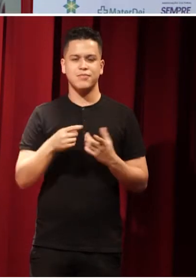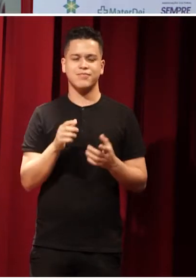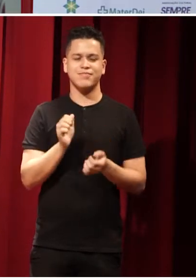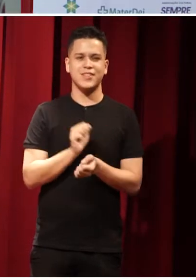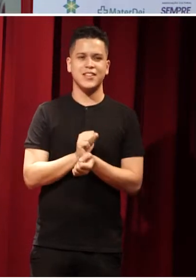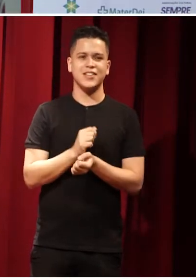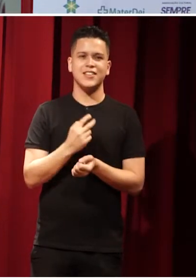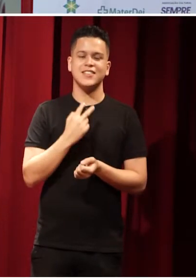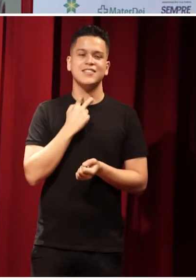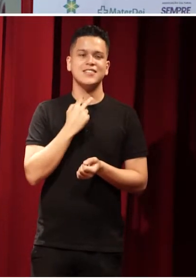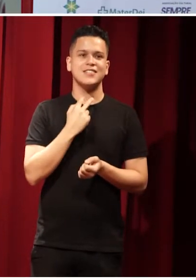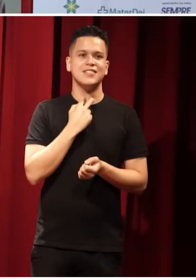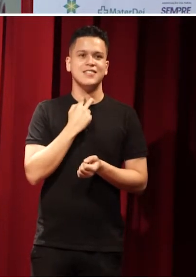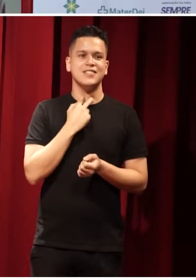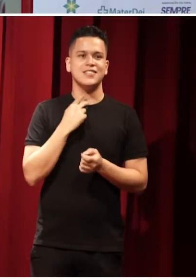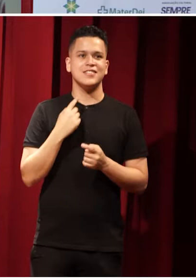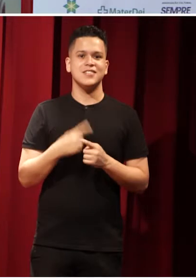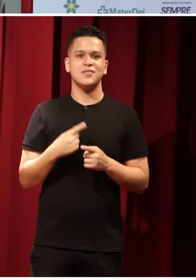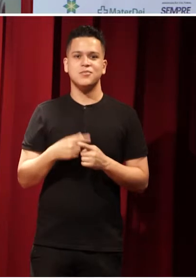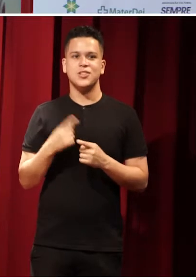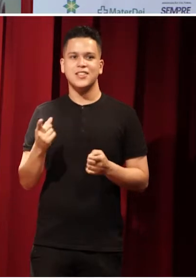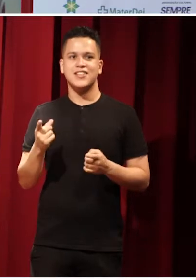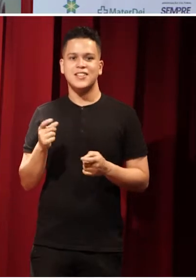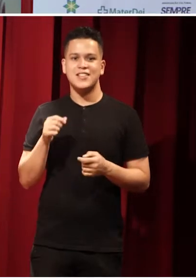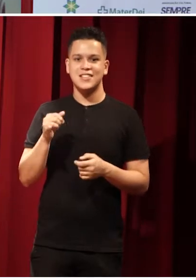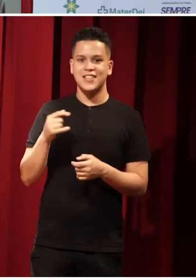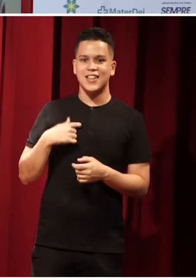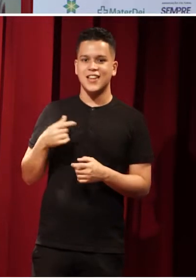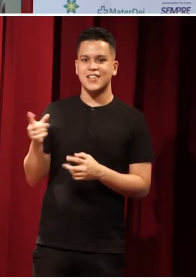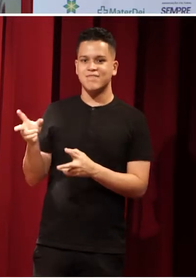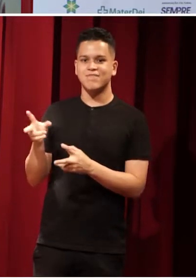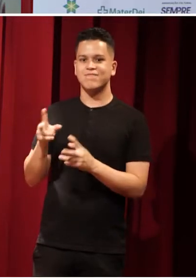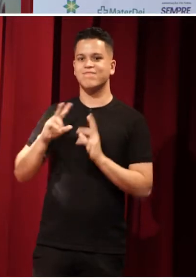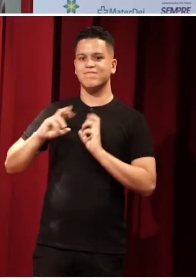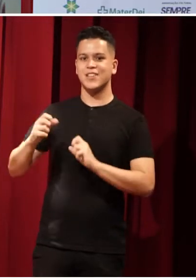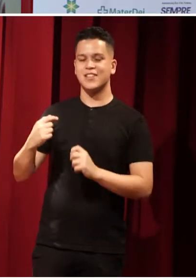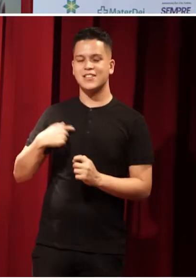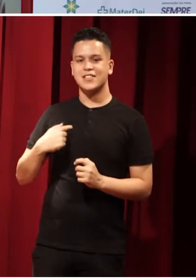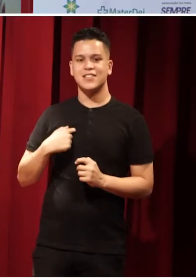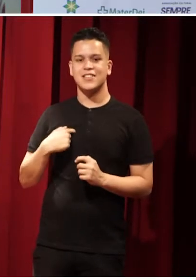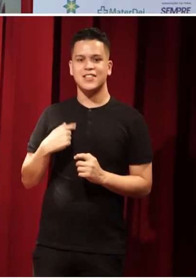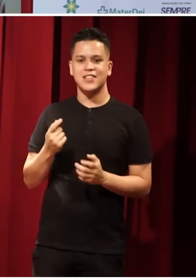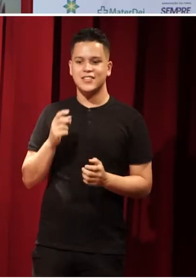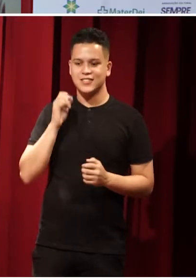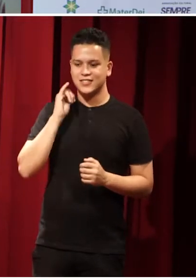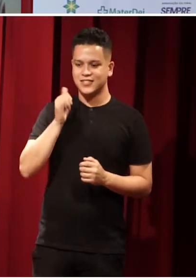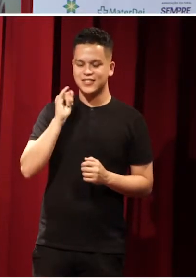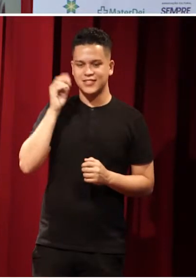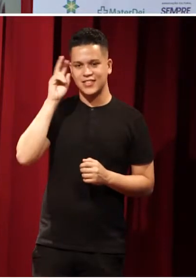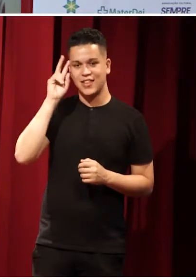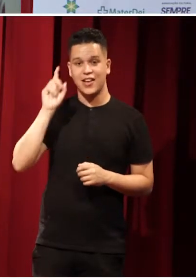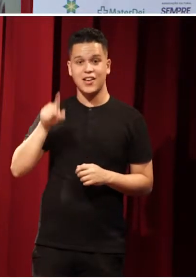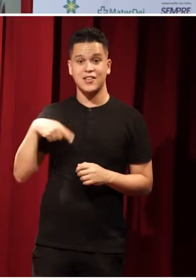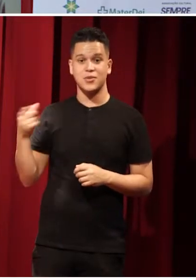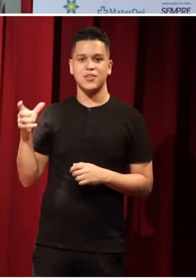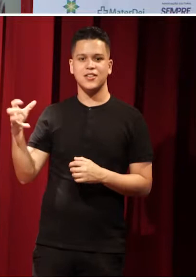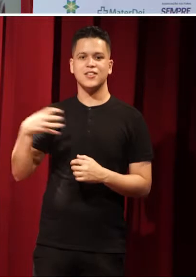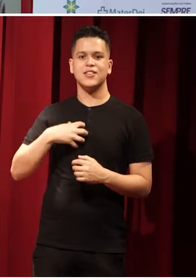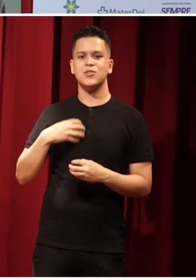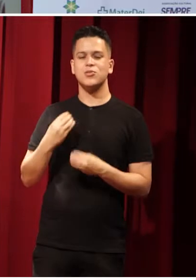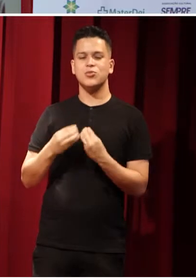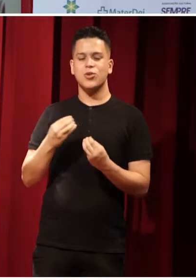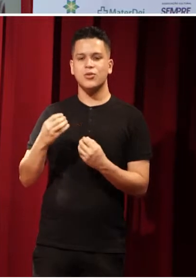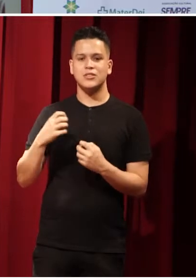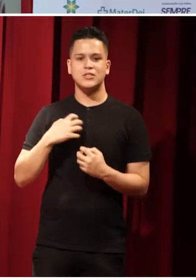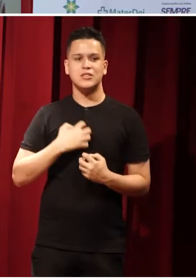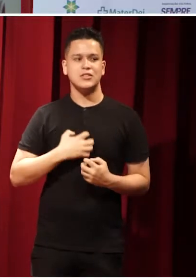Eu descobri que ele descobriu que eu conto essa história e aí ficou com raiva de mim. É